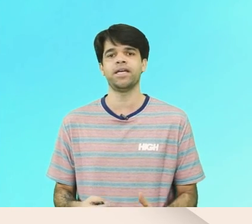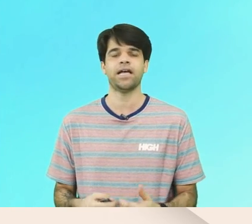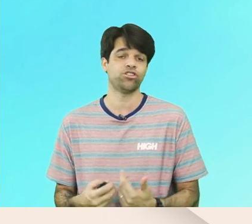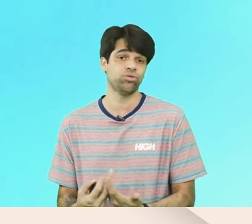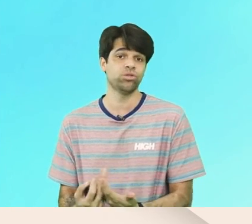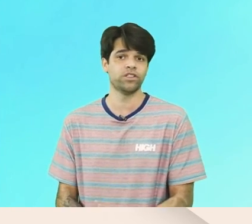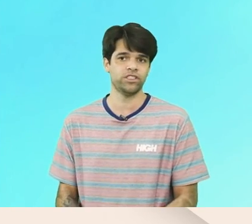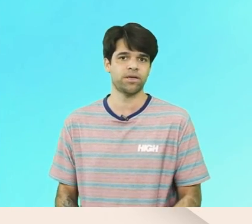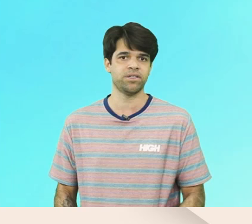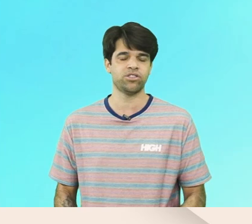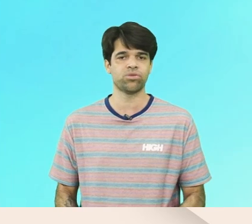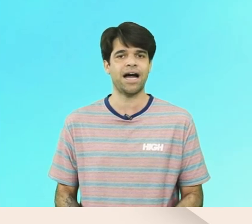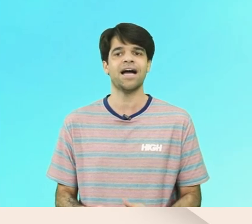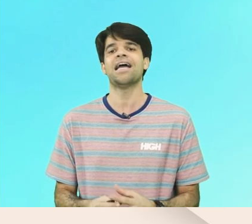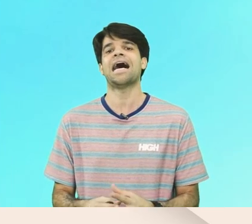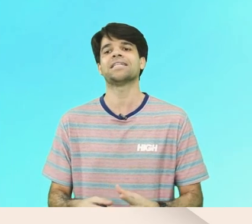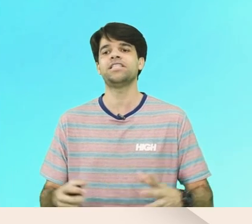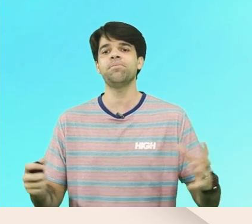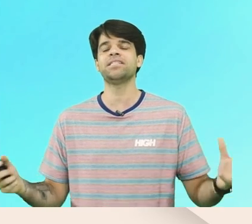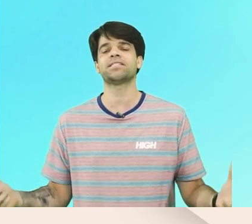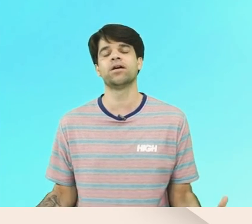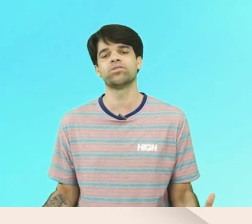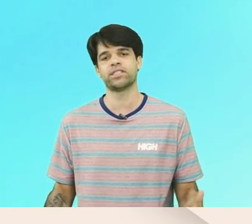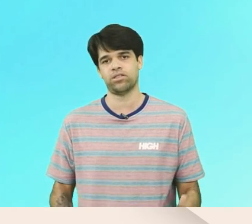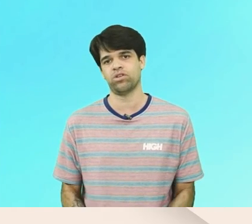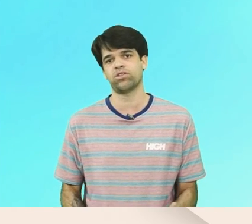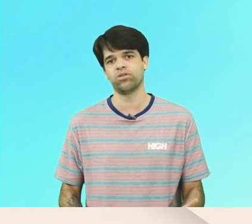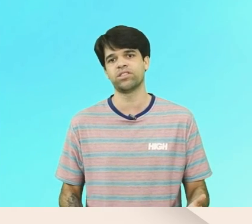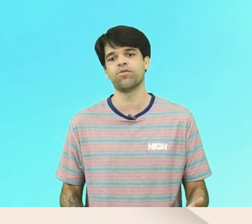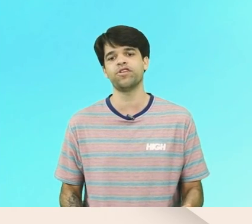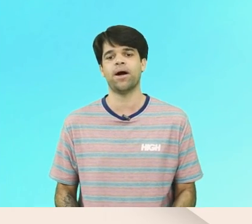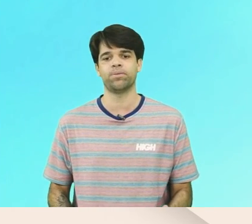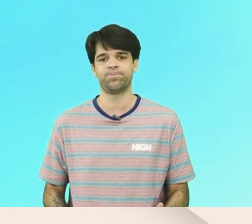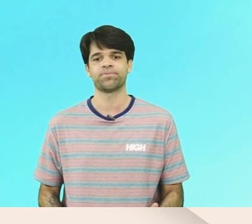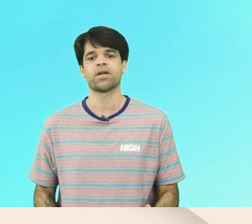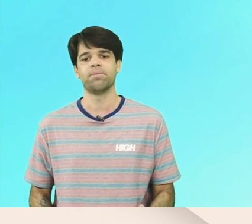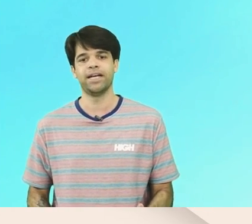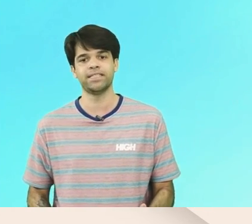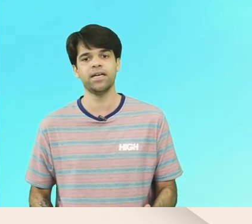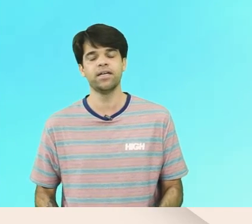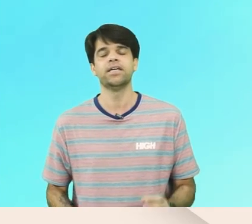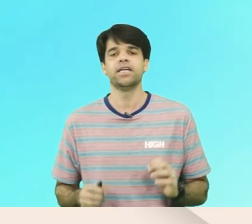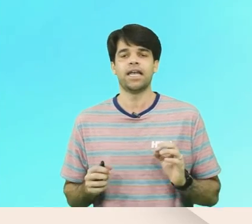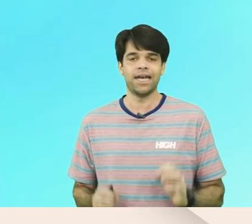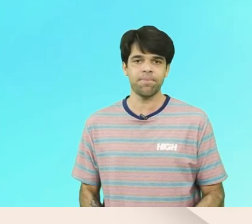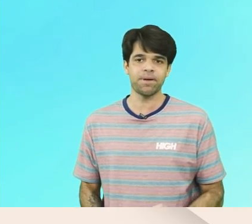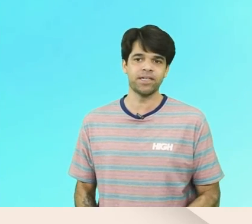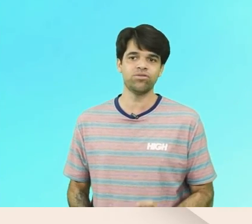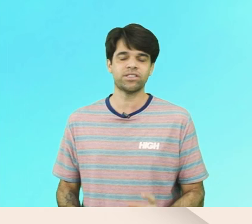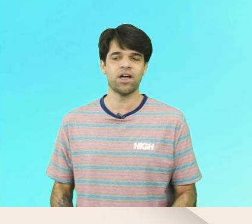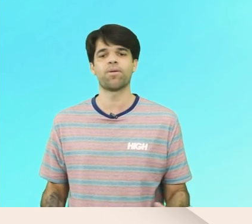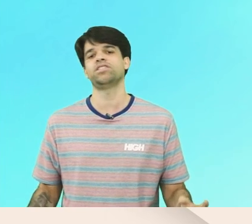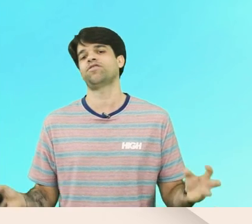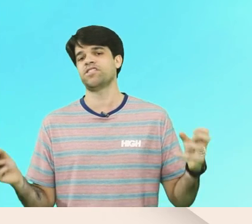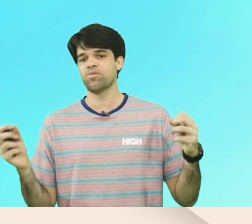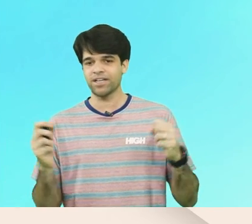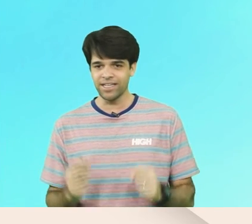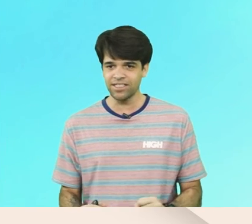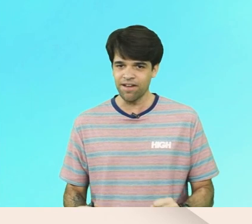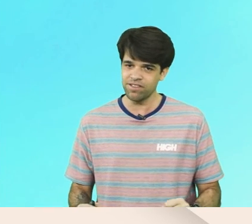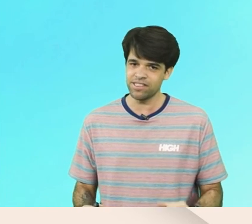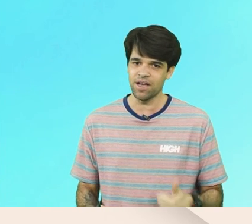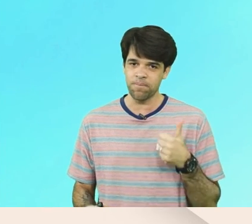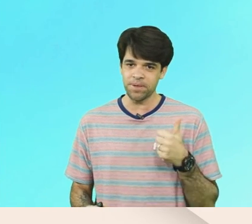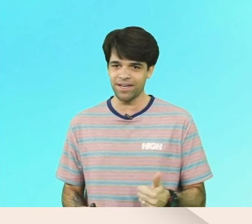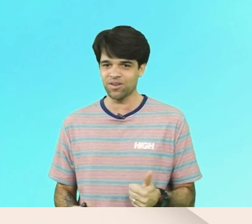definem também, ajudam a gente a mensurar a dimensão dessa tua solução final. Beleza? Lembrando, então, para a gente fazer